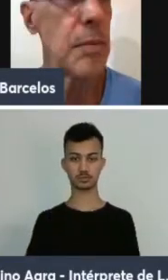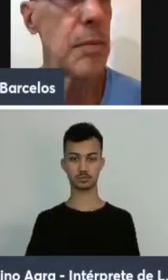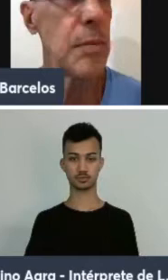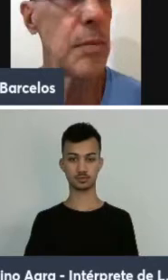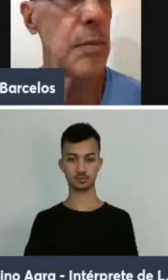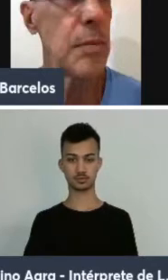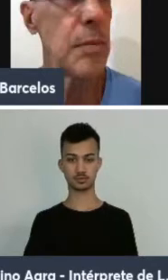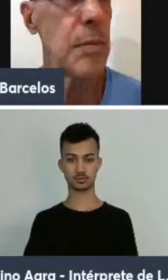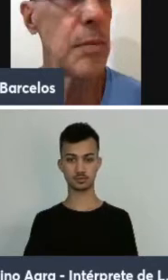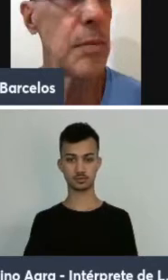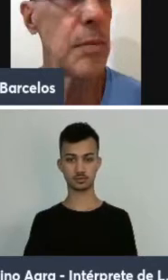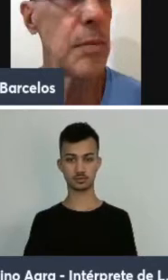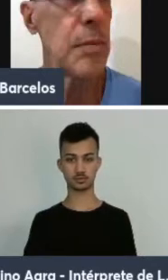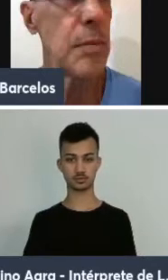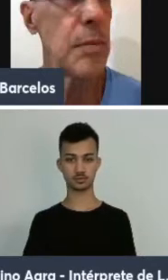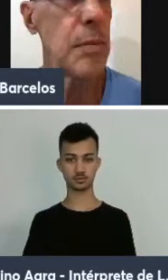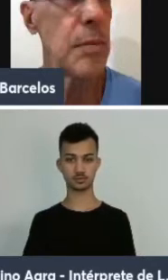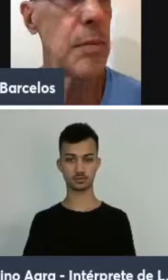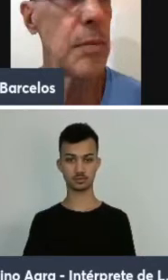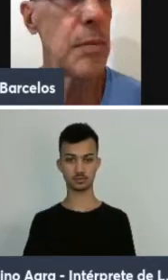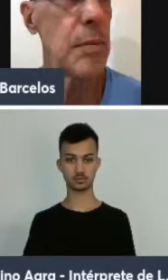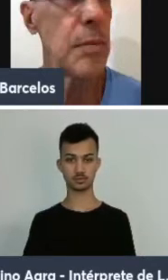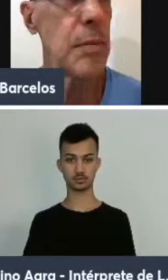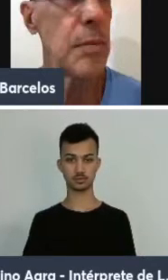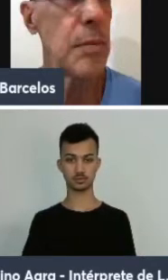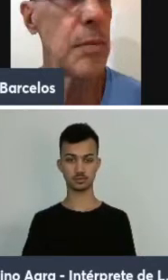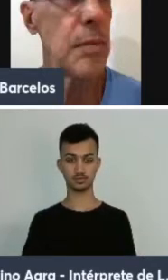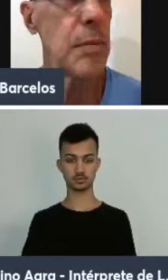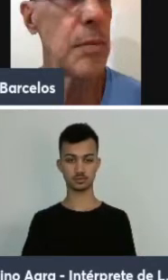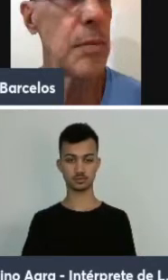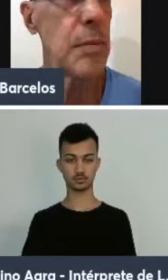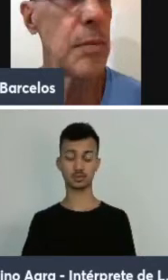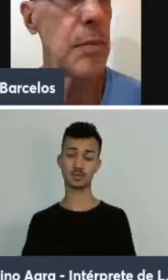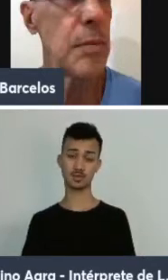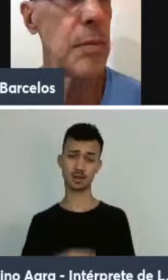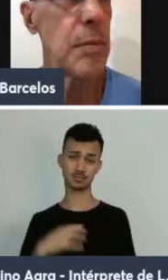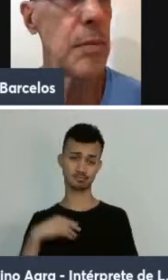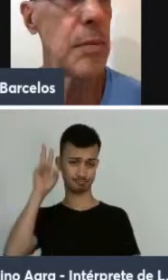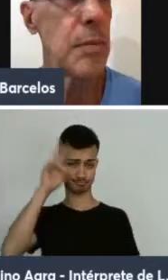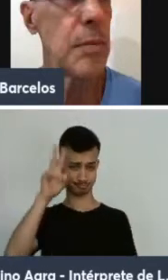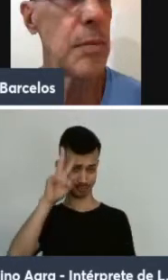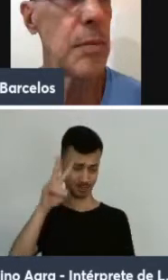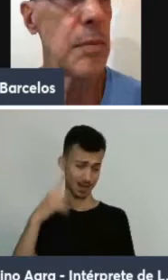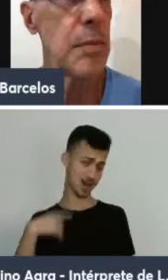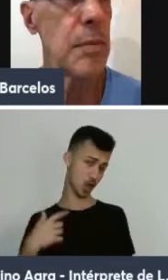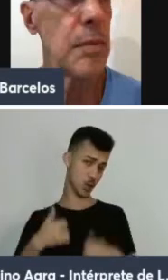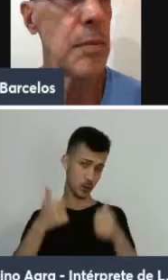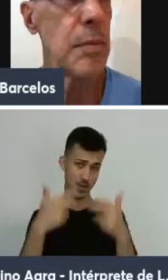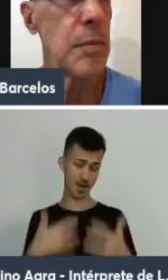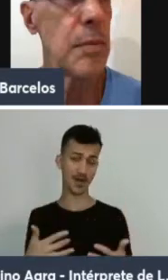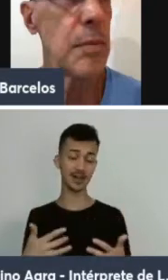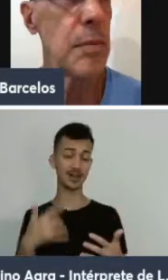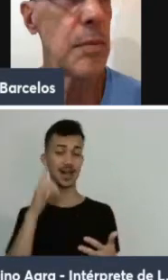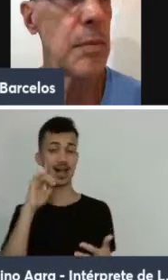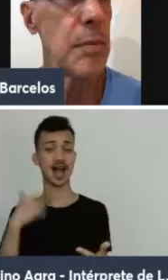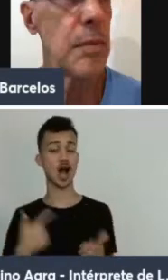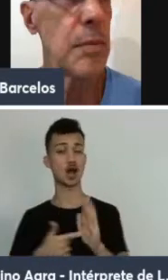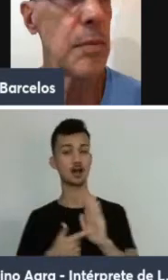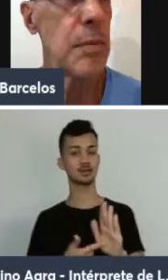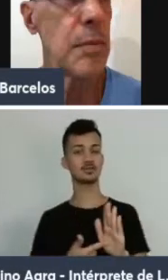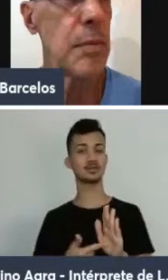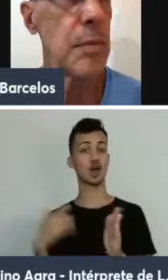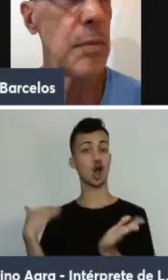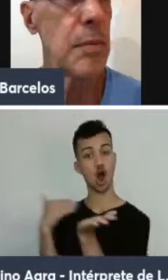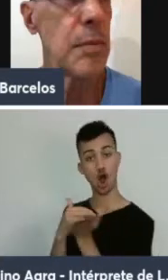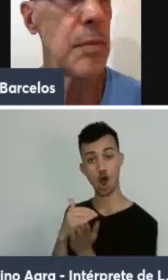quando eu comecei. Porque, na verdade, assim, eu, aos 16 anos, eu comecei, pela